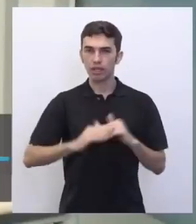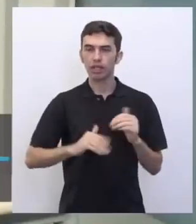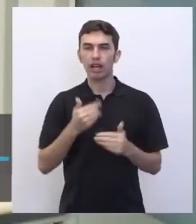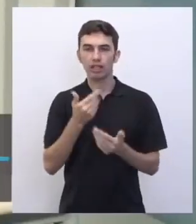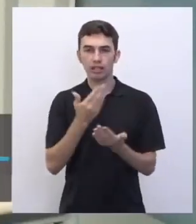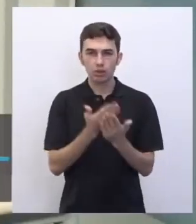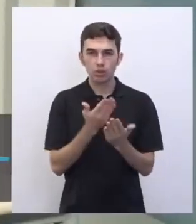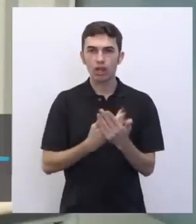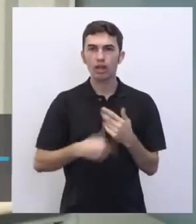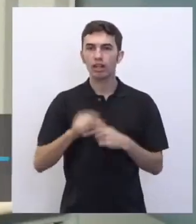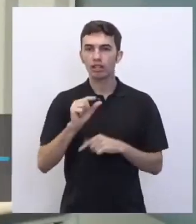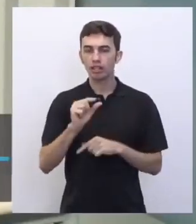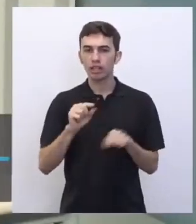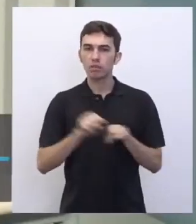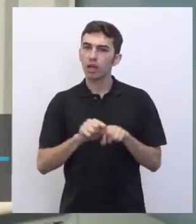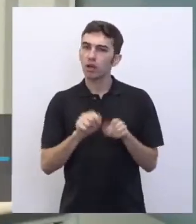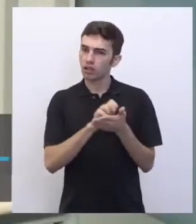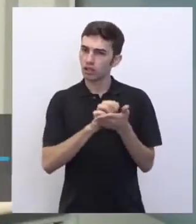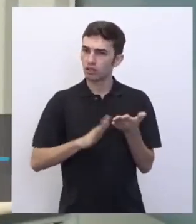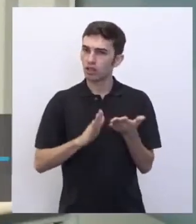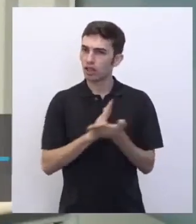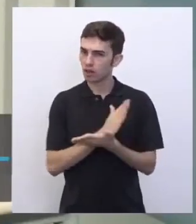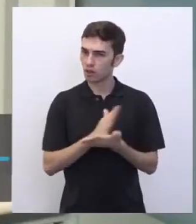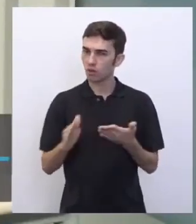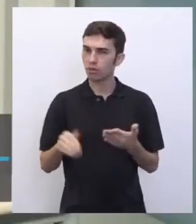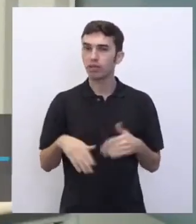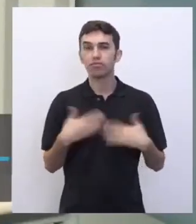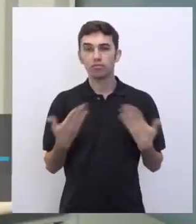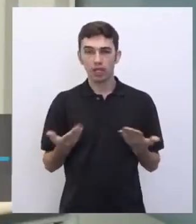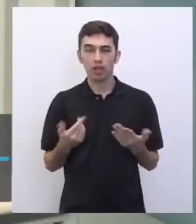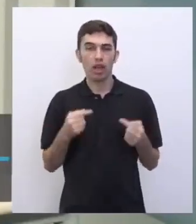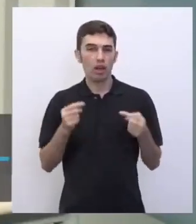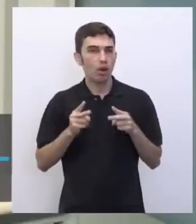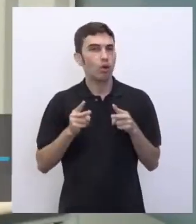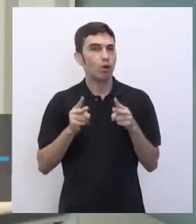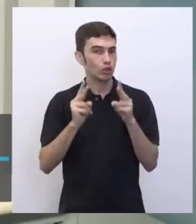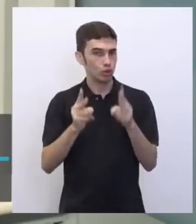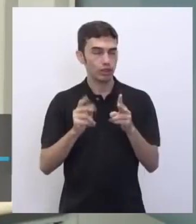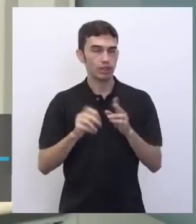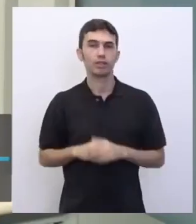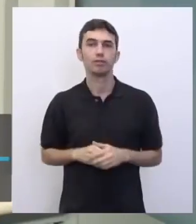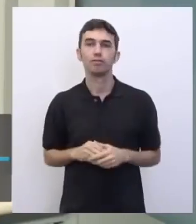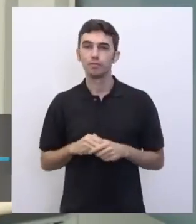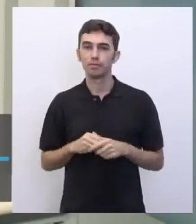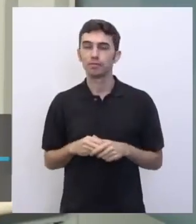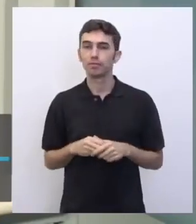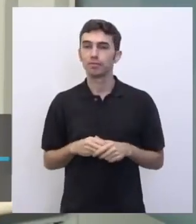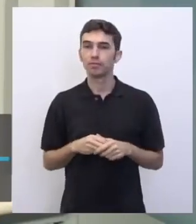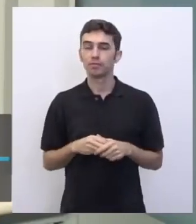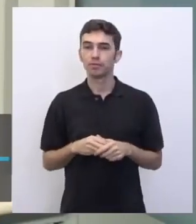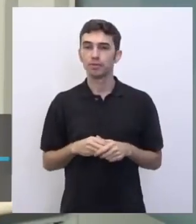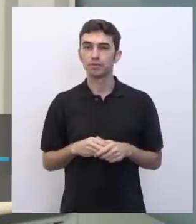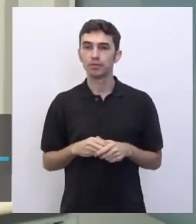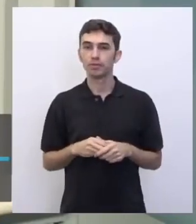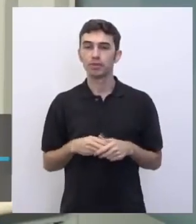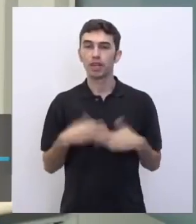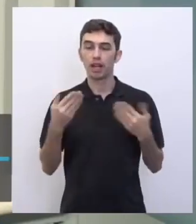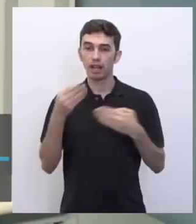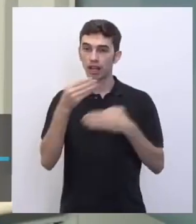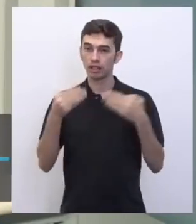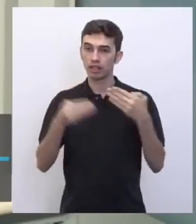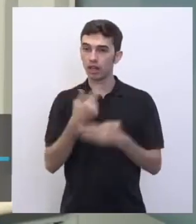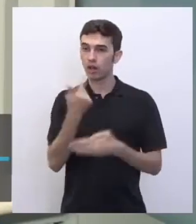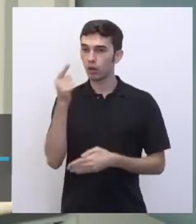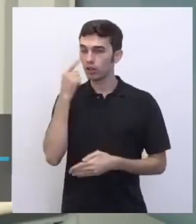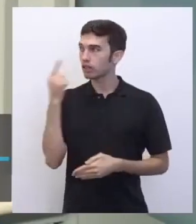dessa habilidade com algumas atividades, então é uma continuidade. Na próxima tela, então agora a